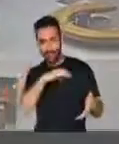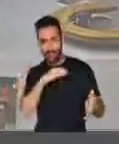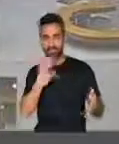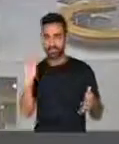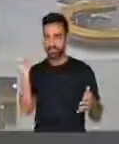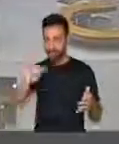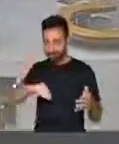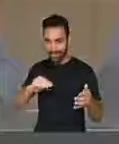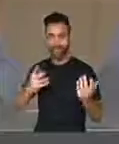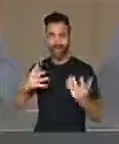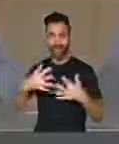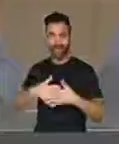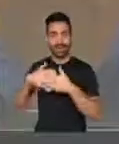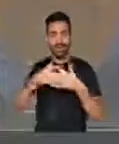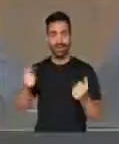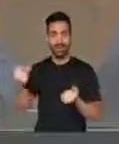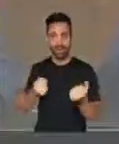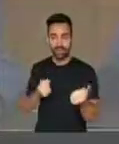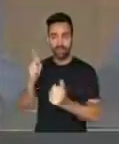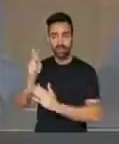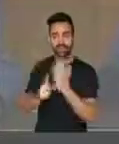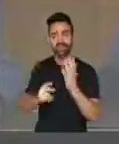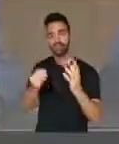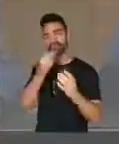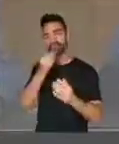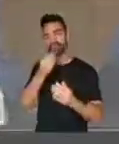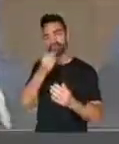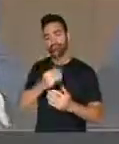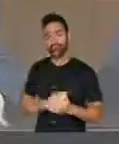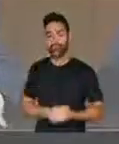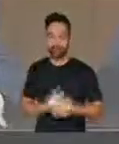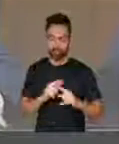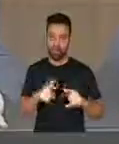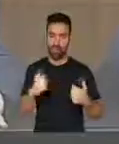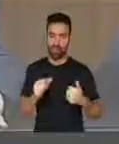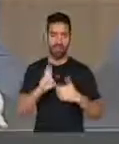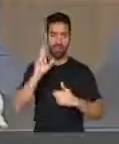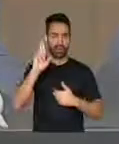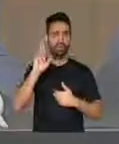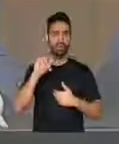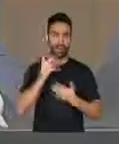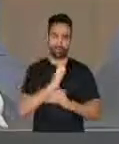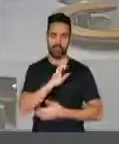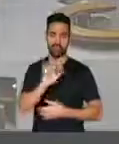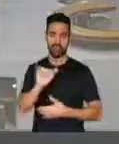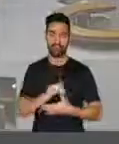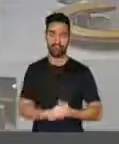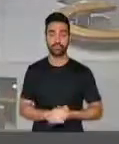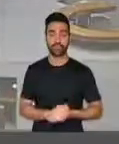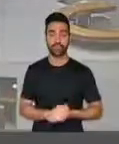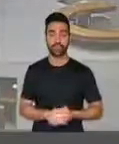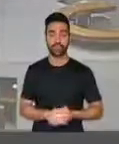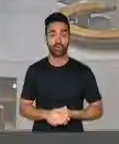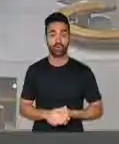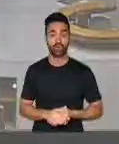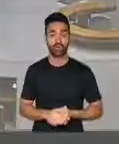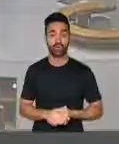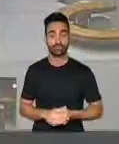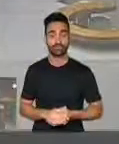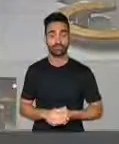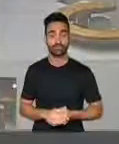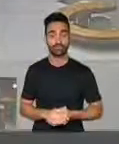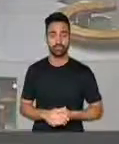aí eu sei o relatório aprovado e se deus quiser zona eu queria só a semana de silvicultura